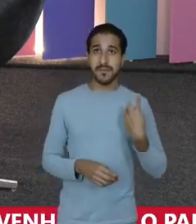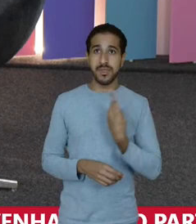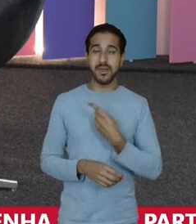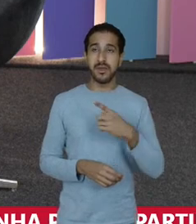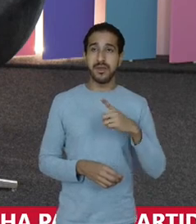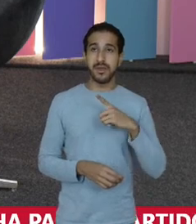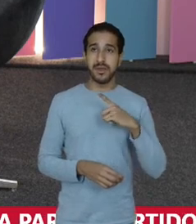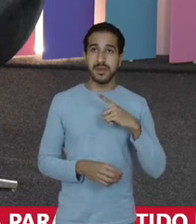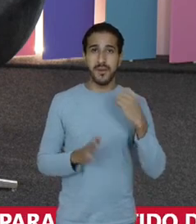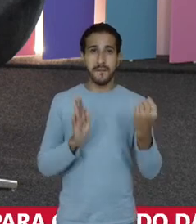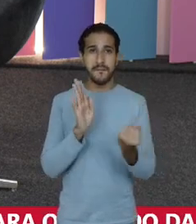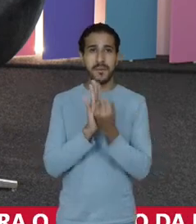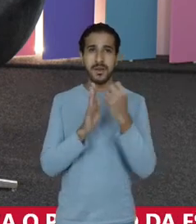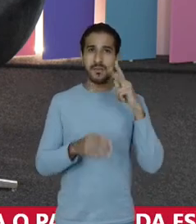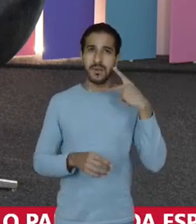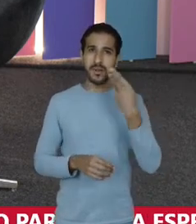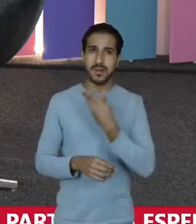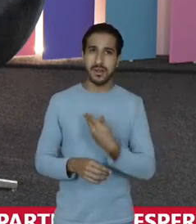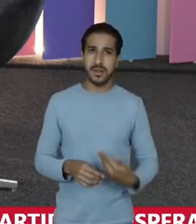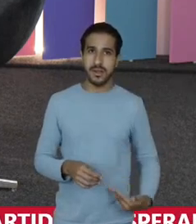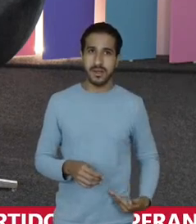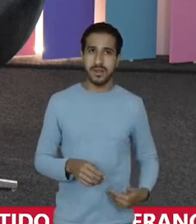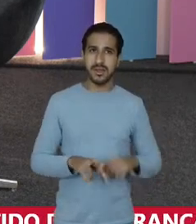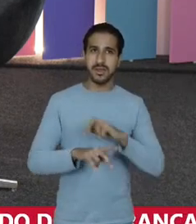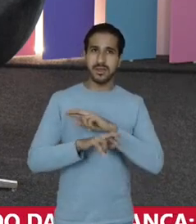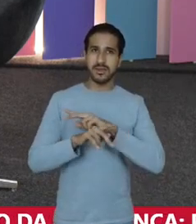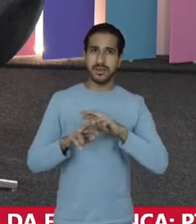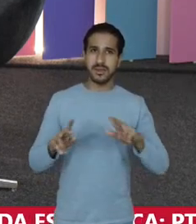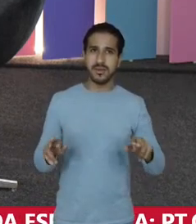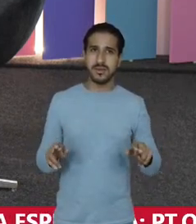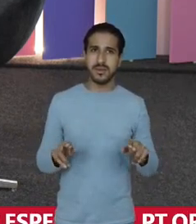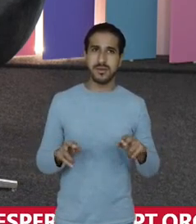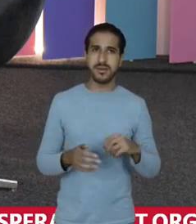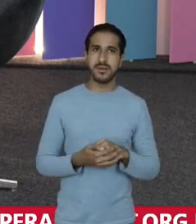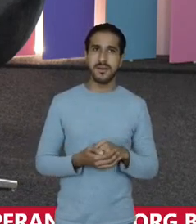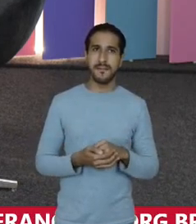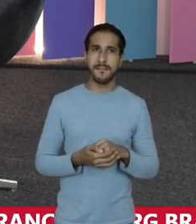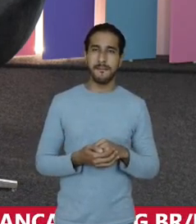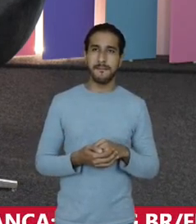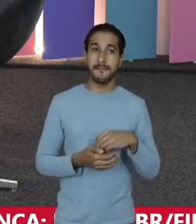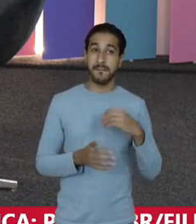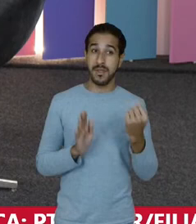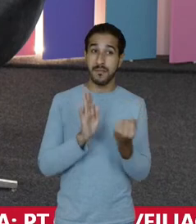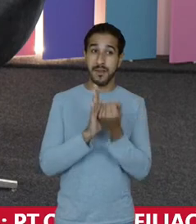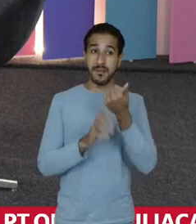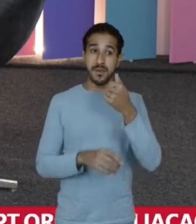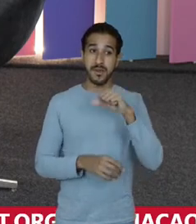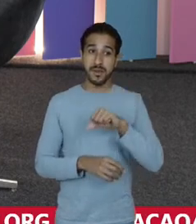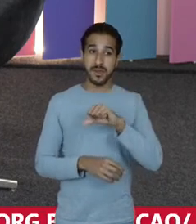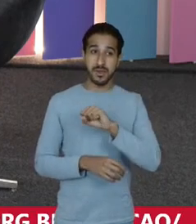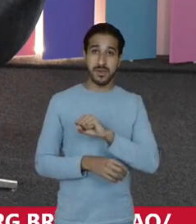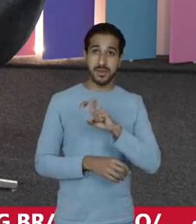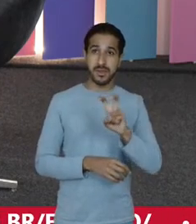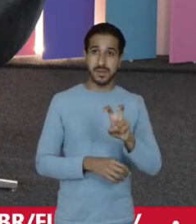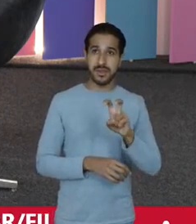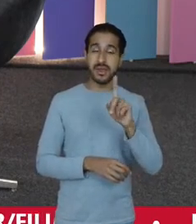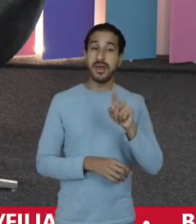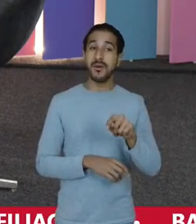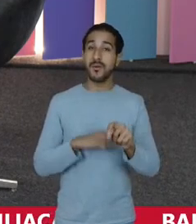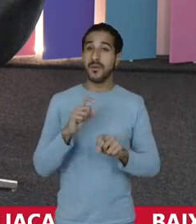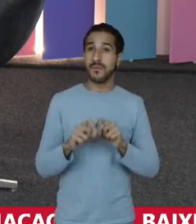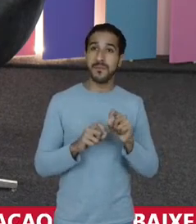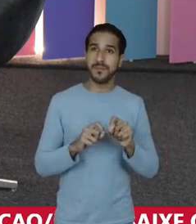temos um marco das políticas públicas, entre tantos, né, o marco de 85, que